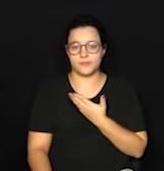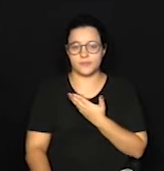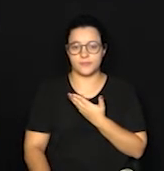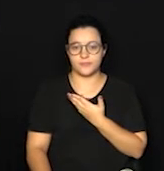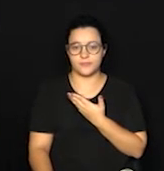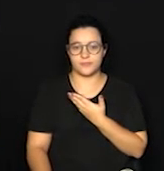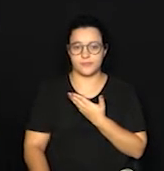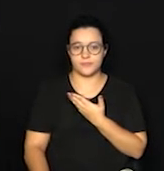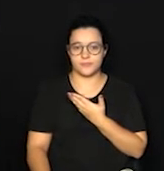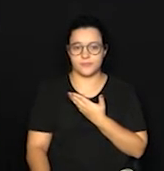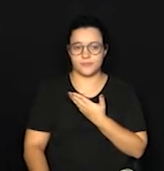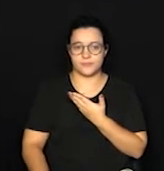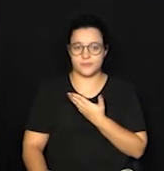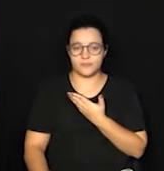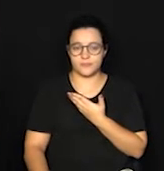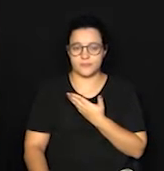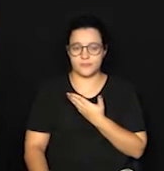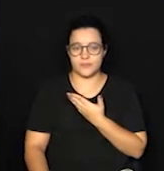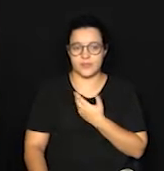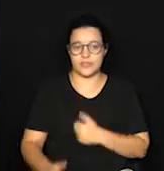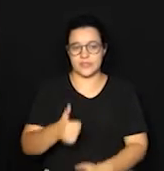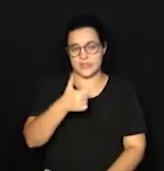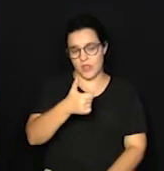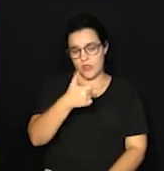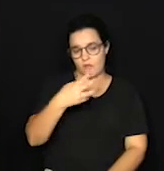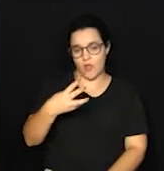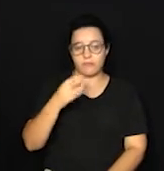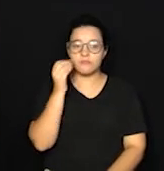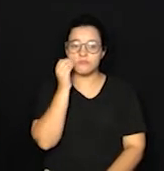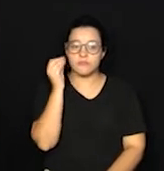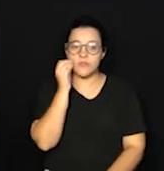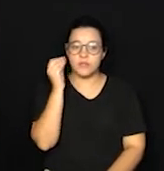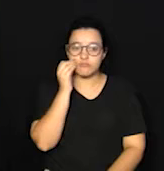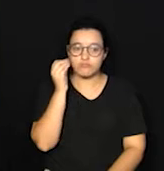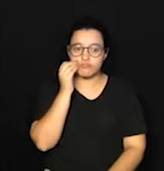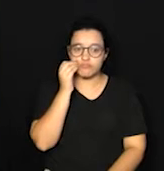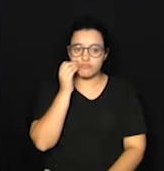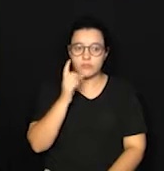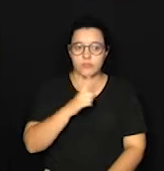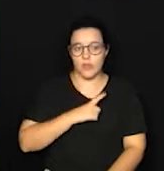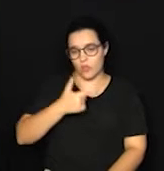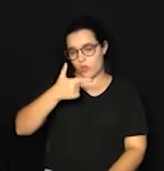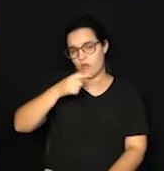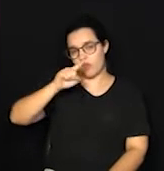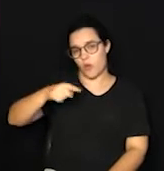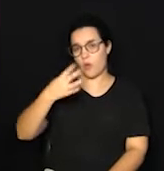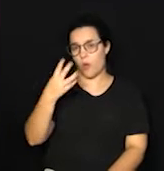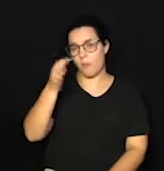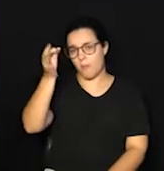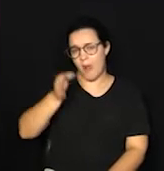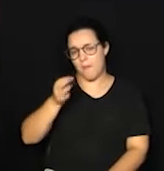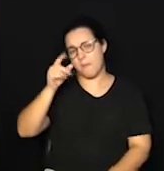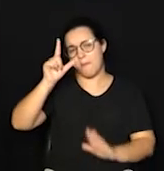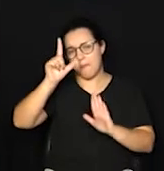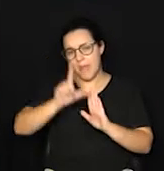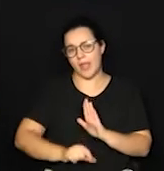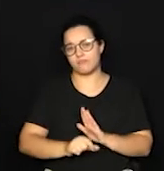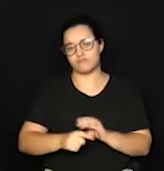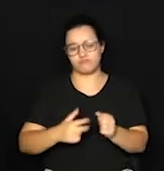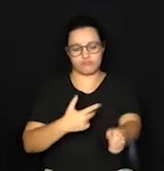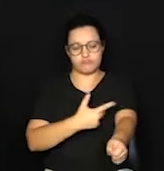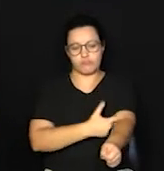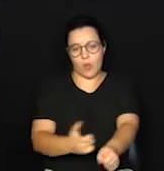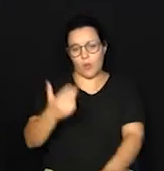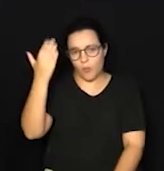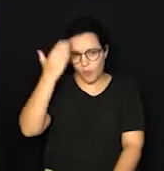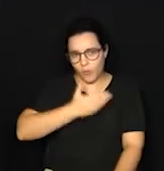SOS Rua e do SAMIM. Foram 124 testes realizados e aqui o percentual foi ainda mais baixo do que